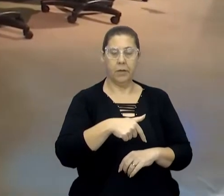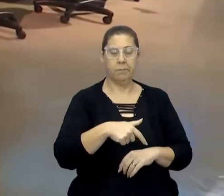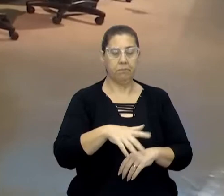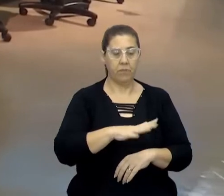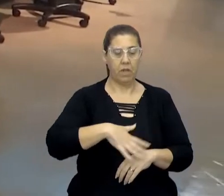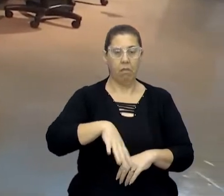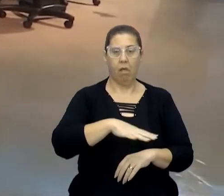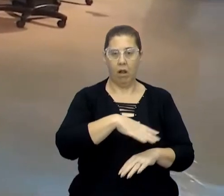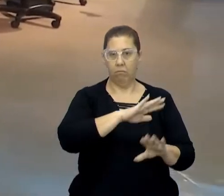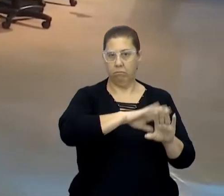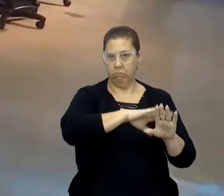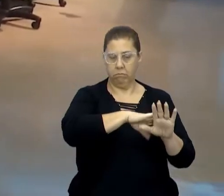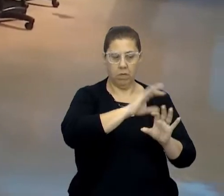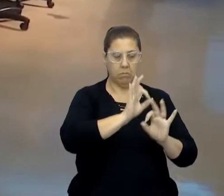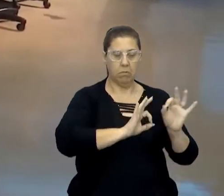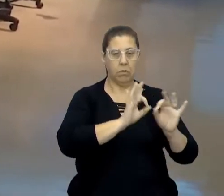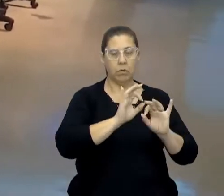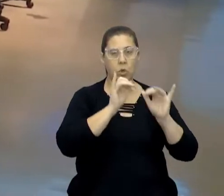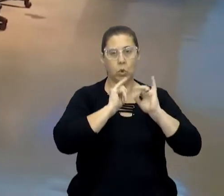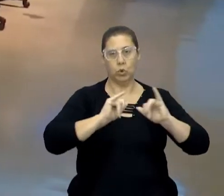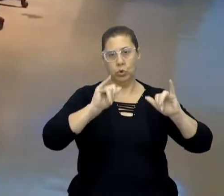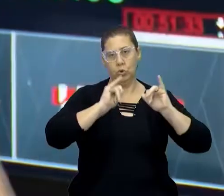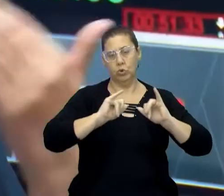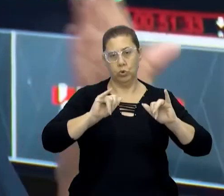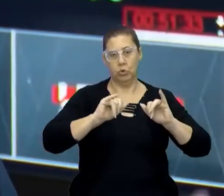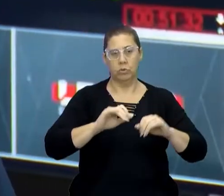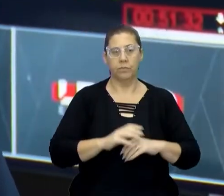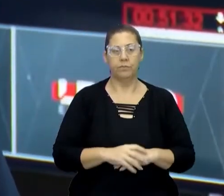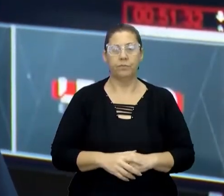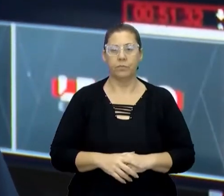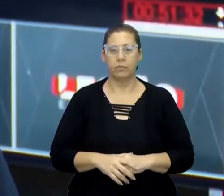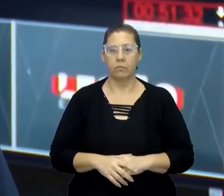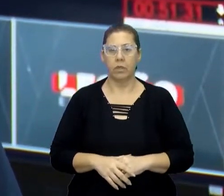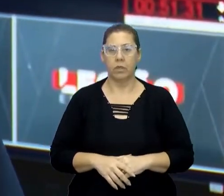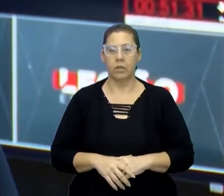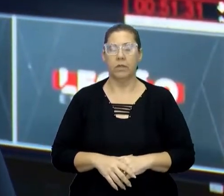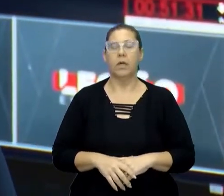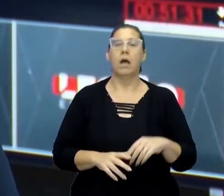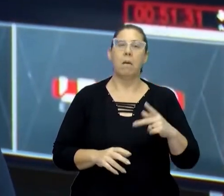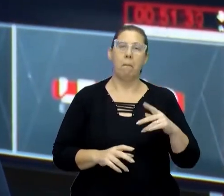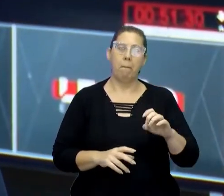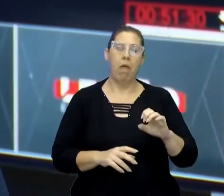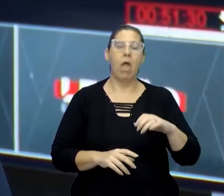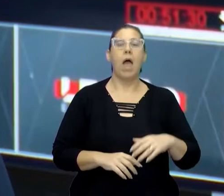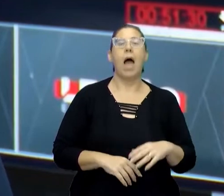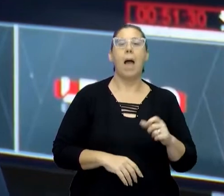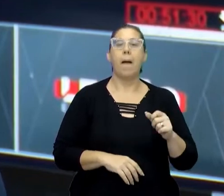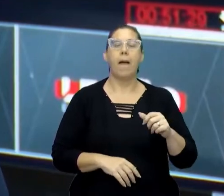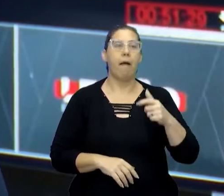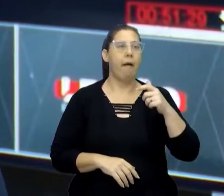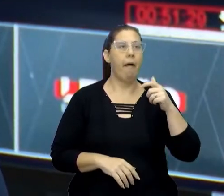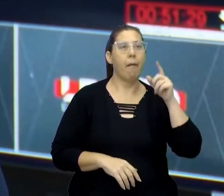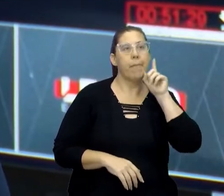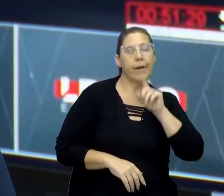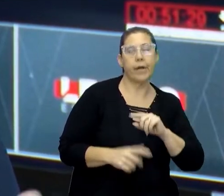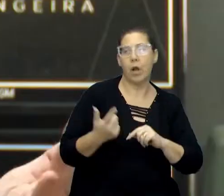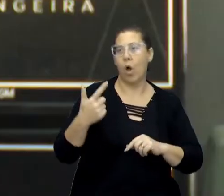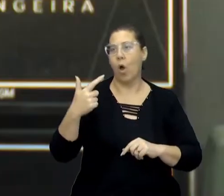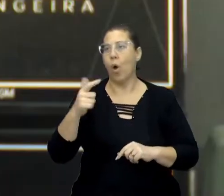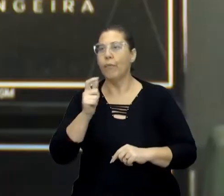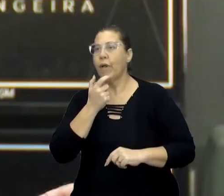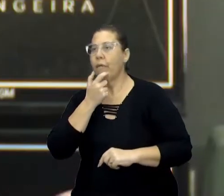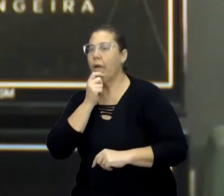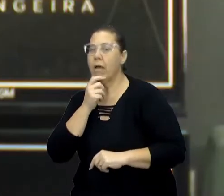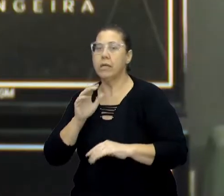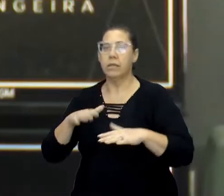meio das agências de notícias internacionais. A AP é americana, a Reuters é inglesa.